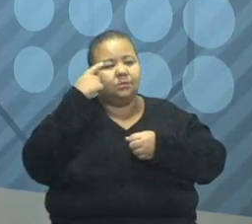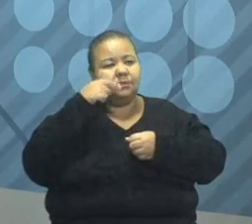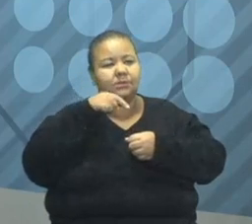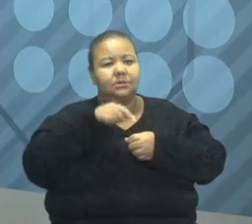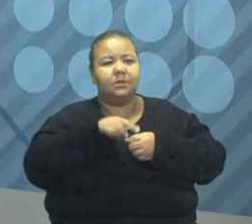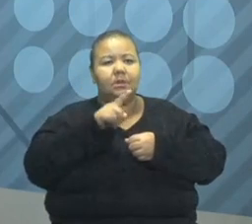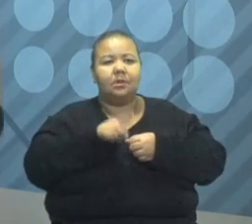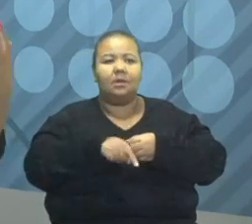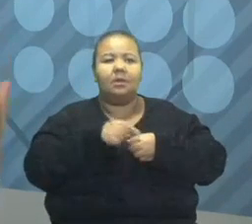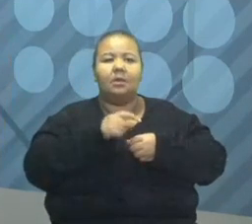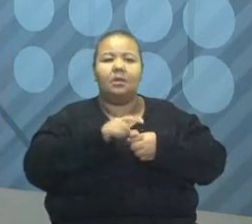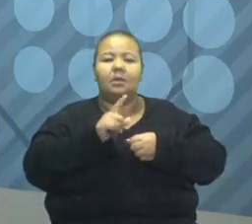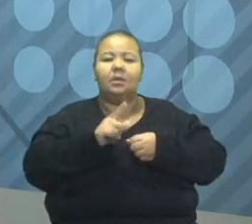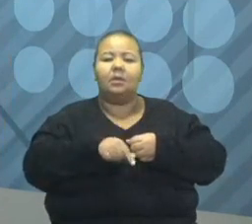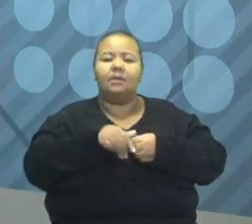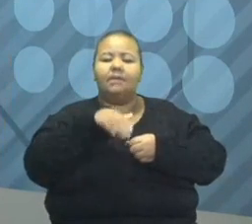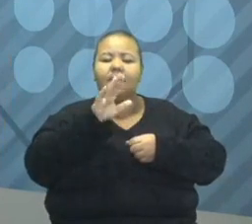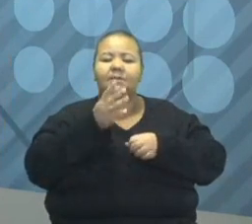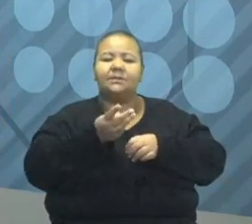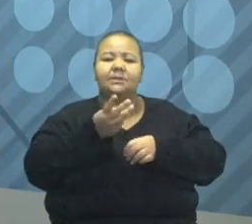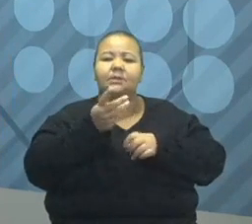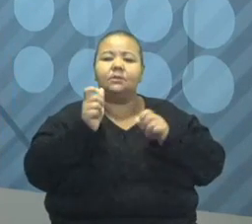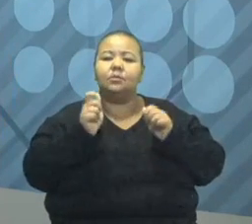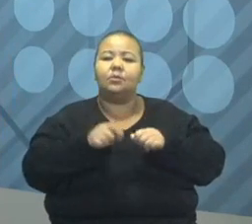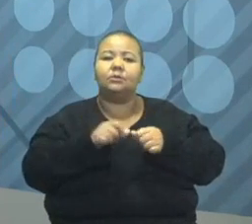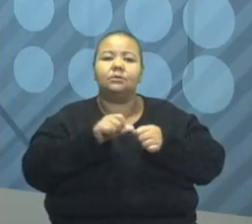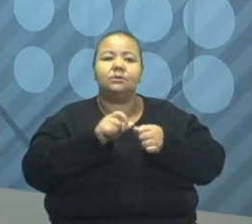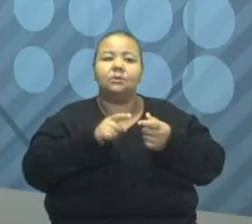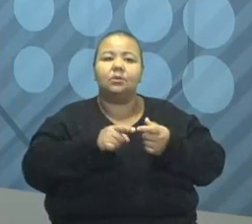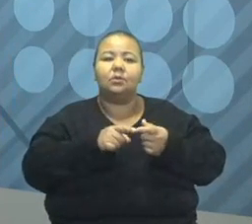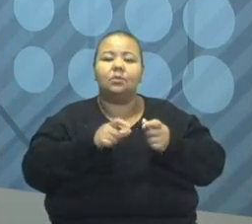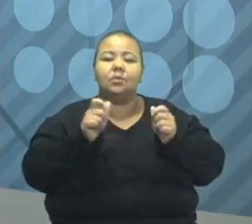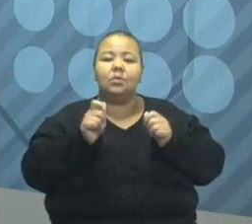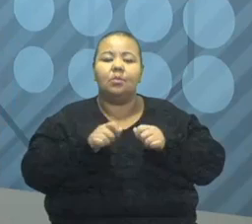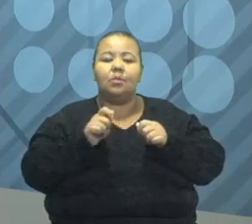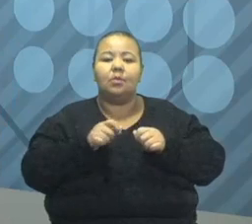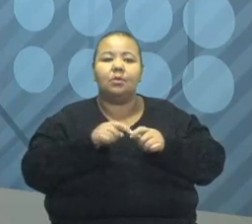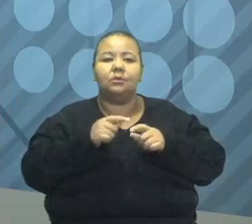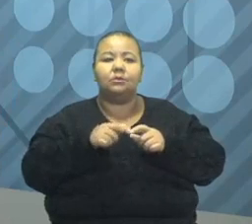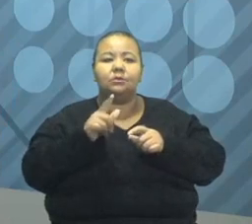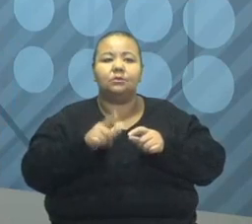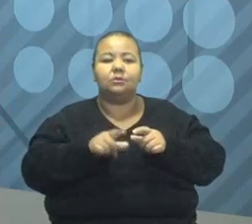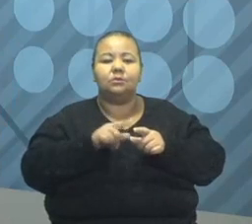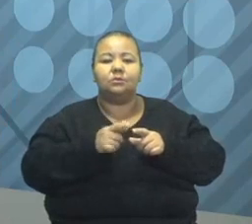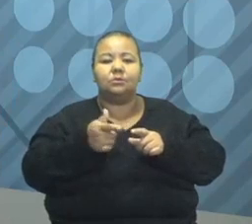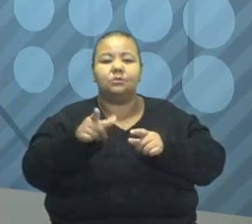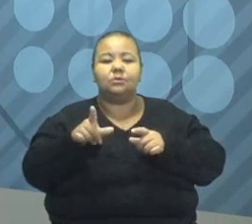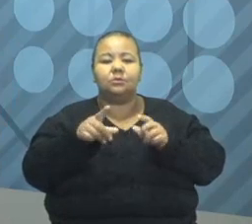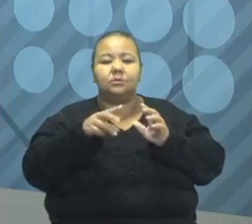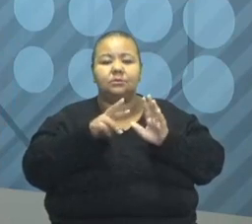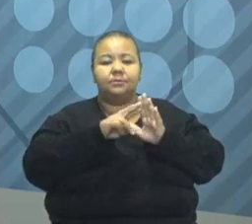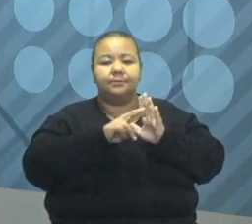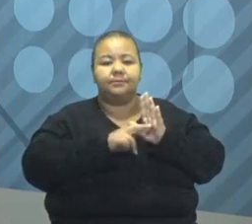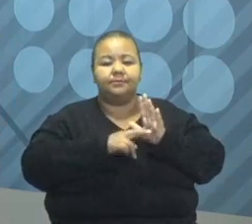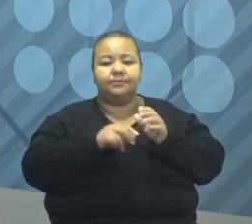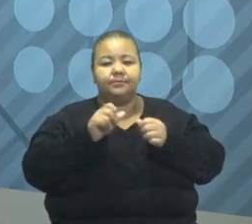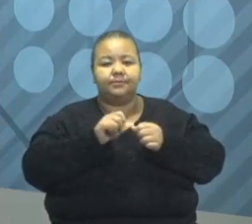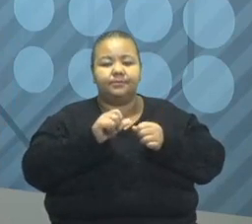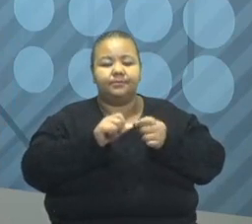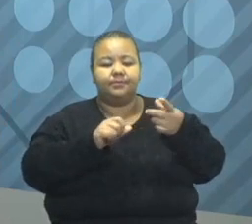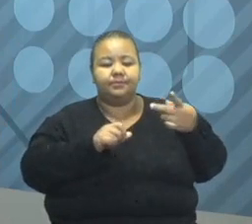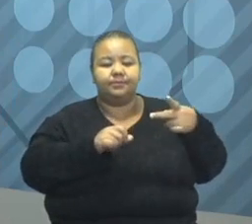matriz de ordem maior que 3, como eu posso fazer? Você pode aplicar o Laplace, que é uma possibilidade também de realizar